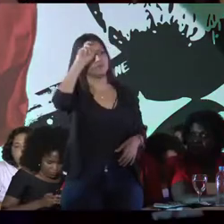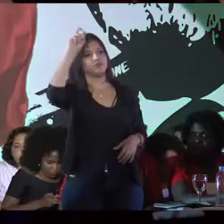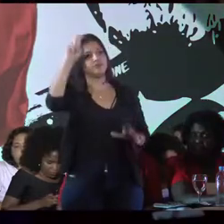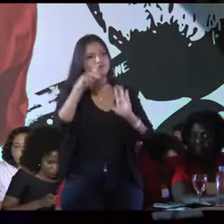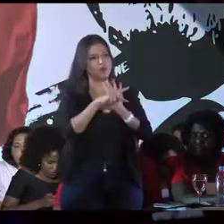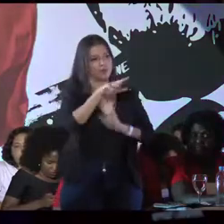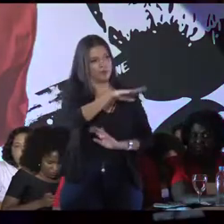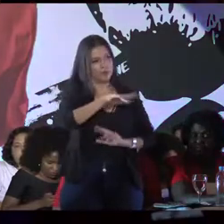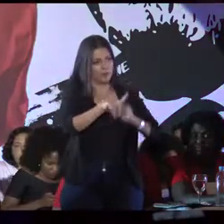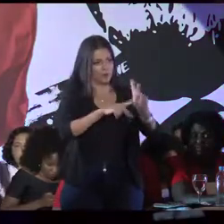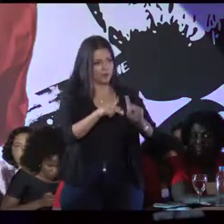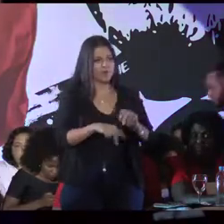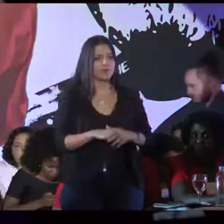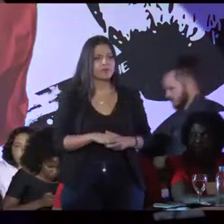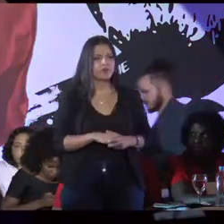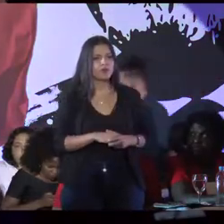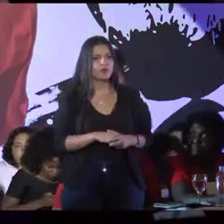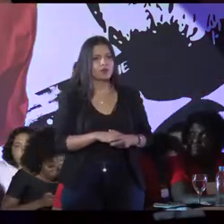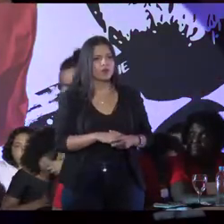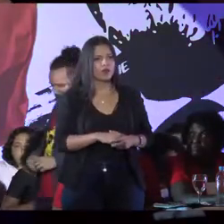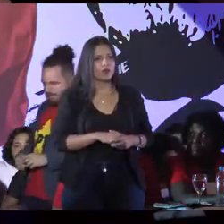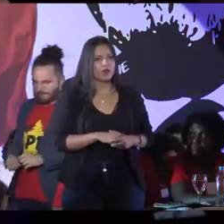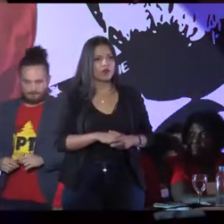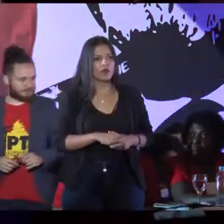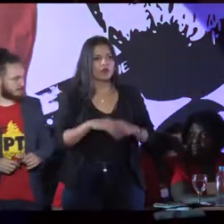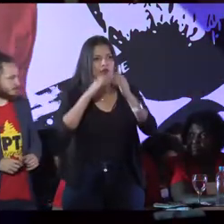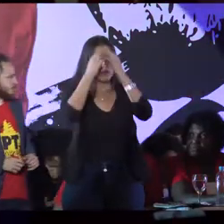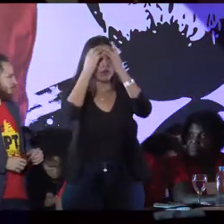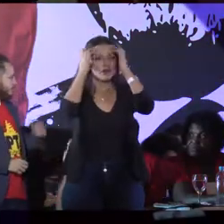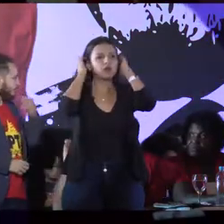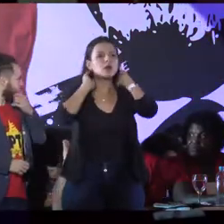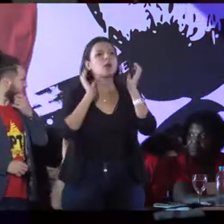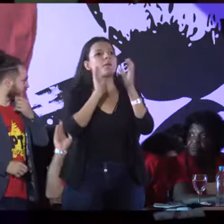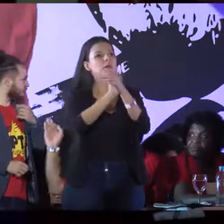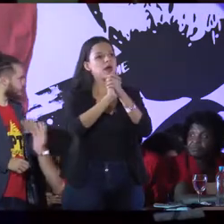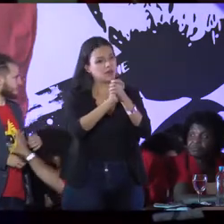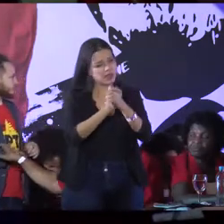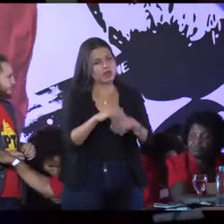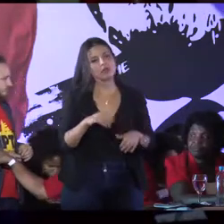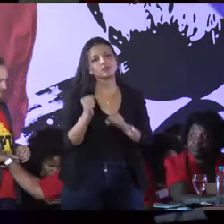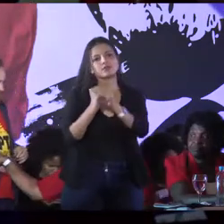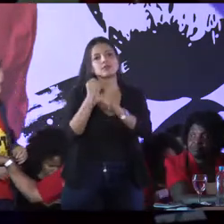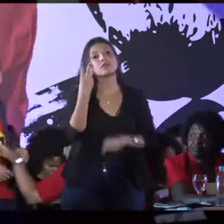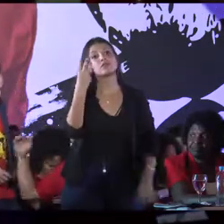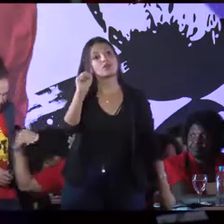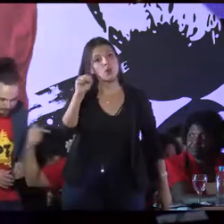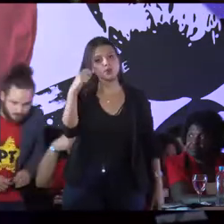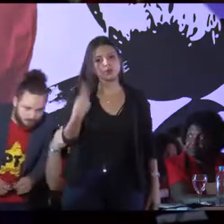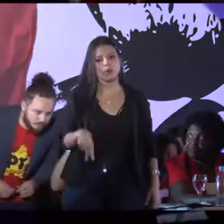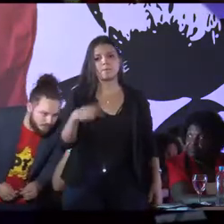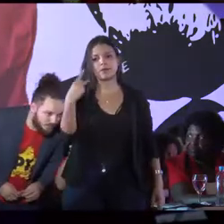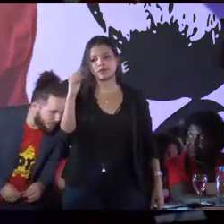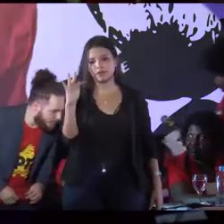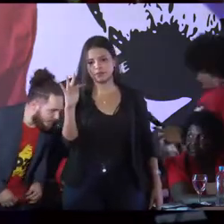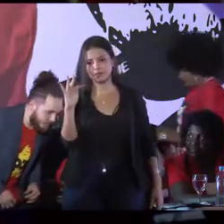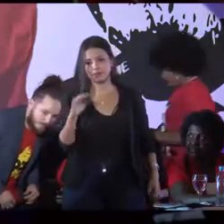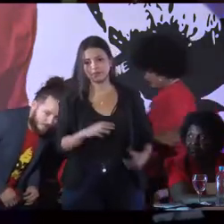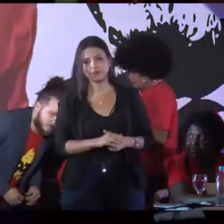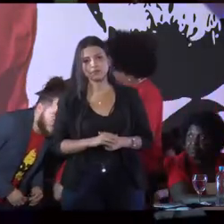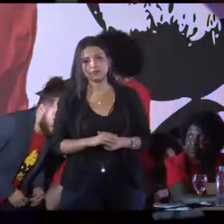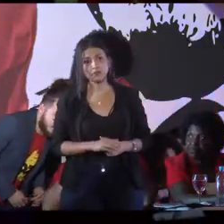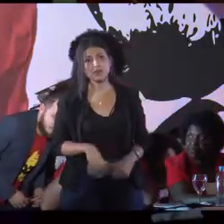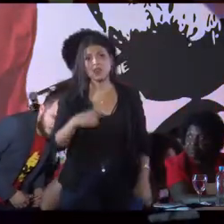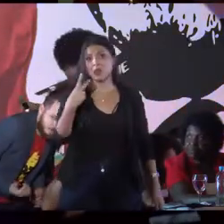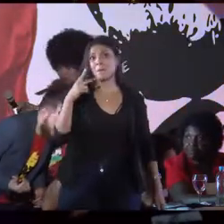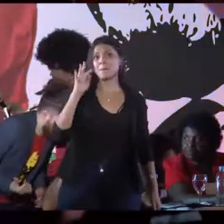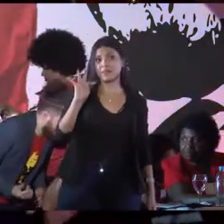aqui para parabenizá-los pelos 38 anos do PT. O PT foi o maior